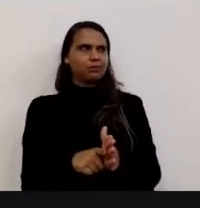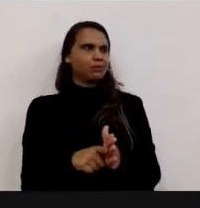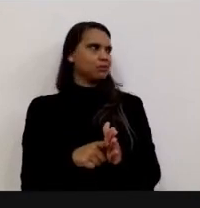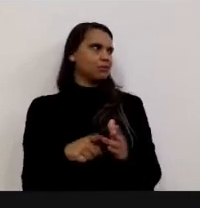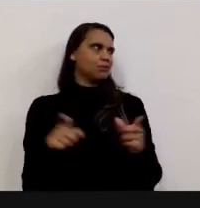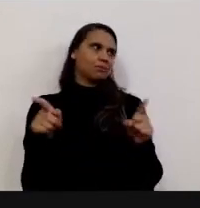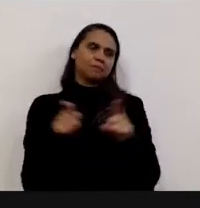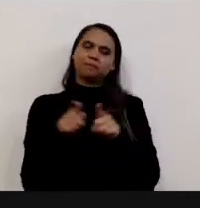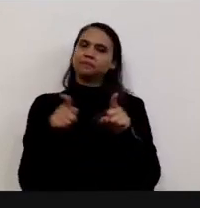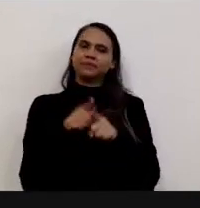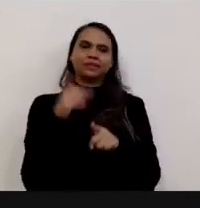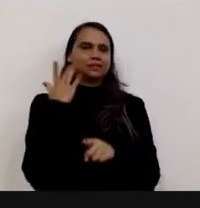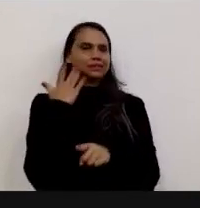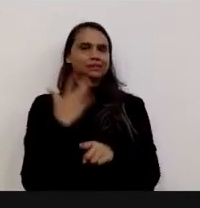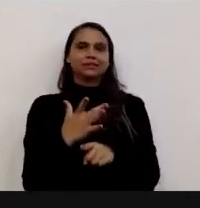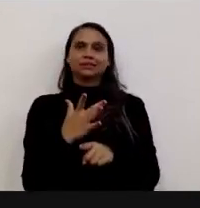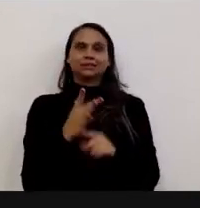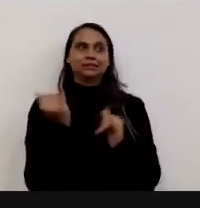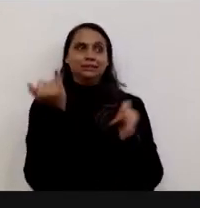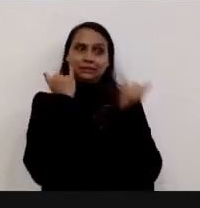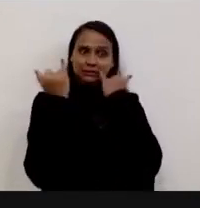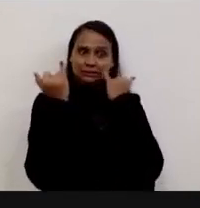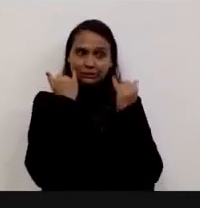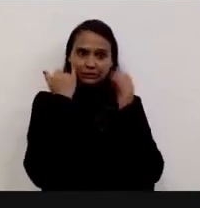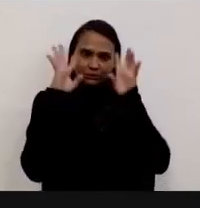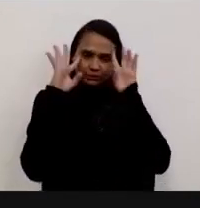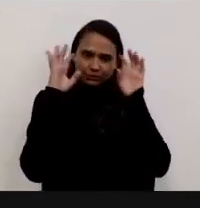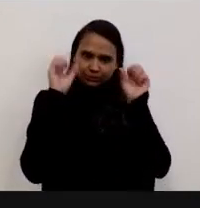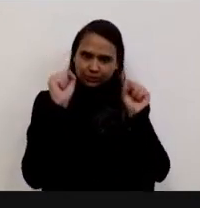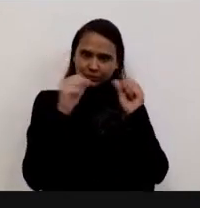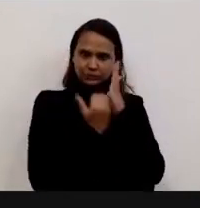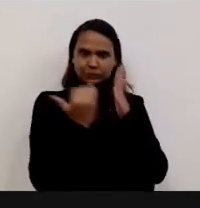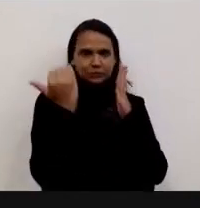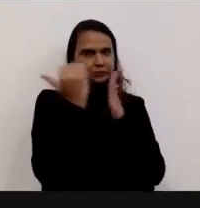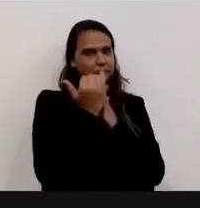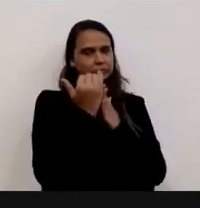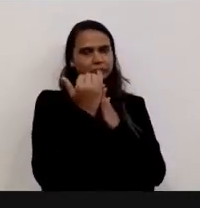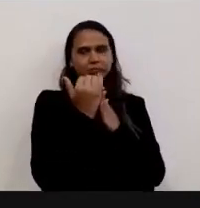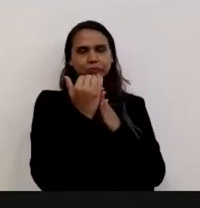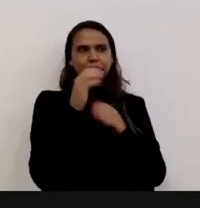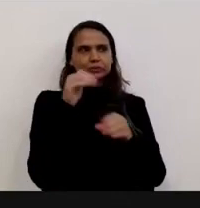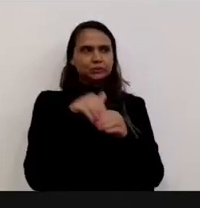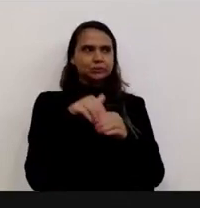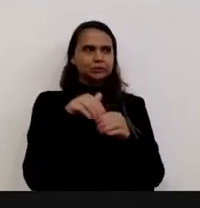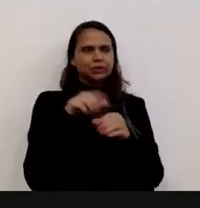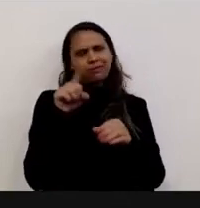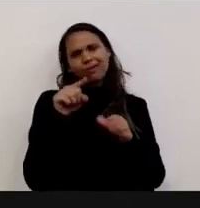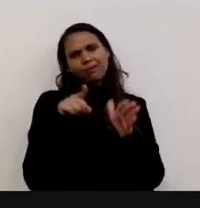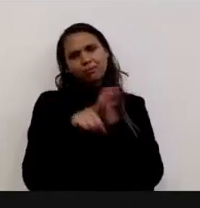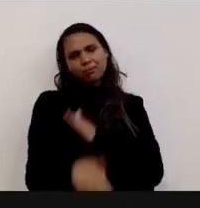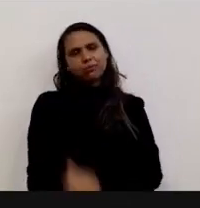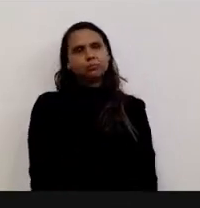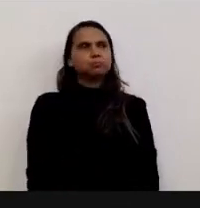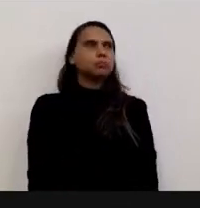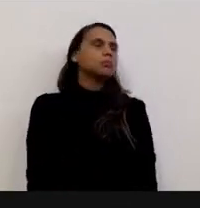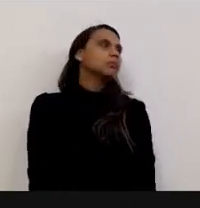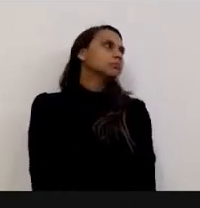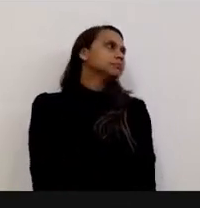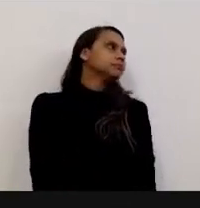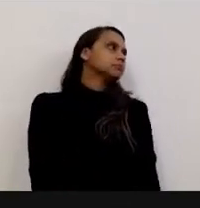sei se os dados do TSE ficam disponíveis a tempo de tentar fazer alguma previsão. Essa é a pergunta.